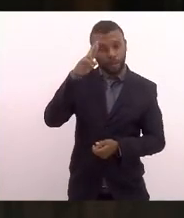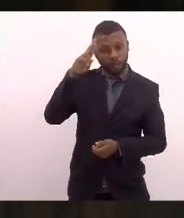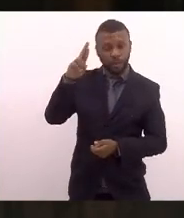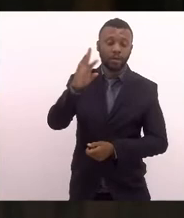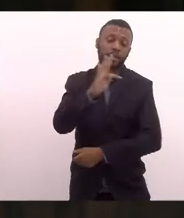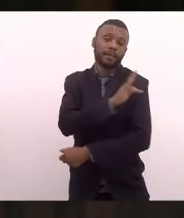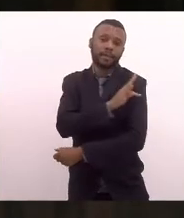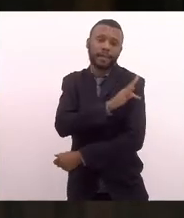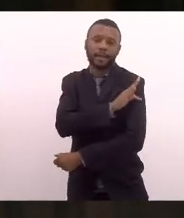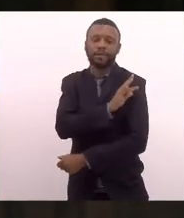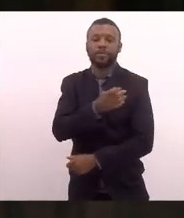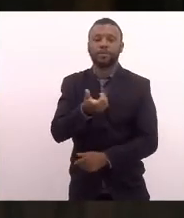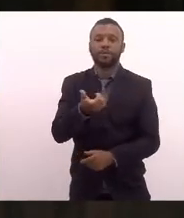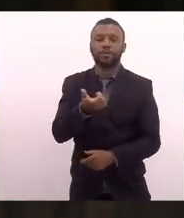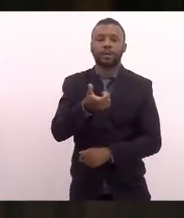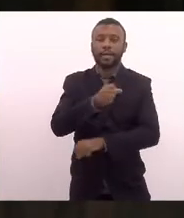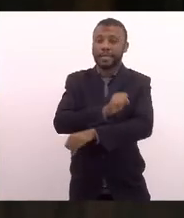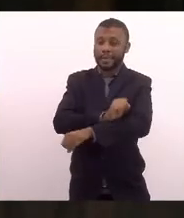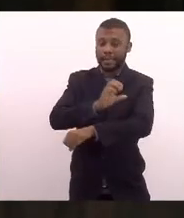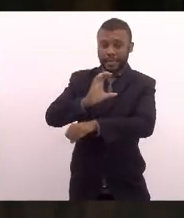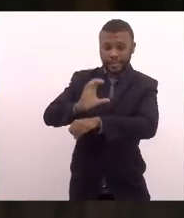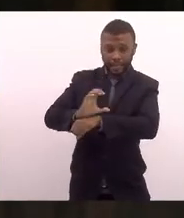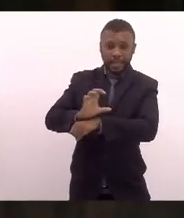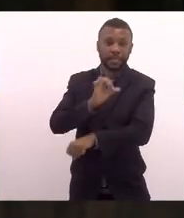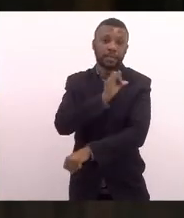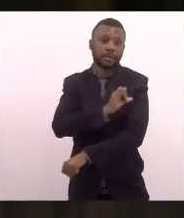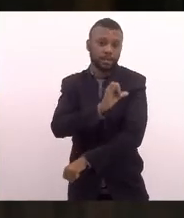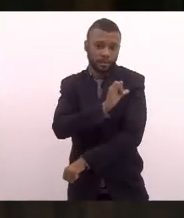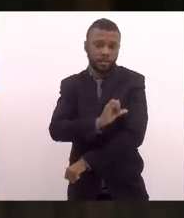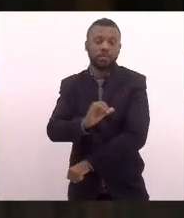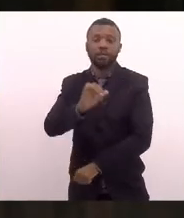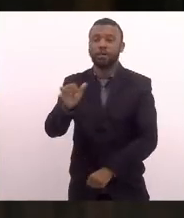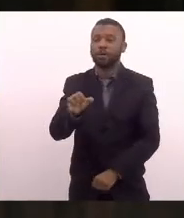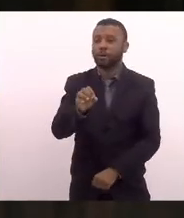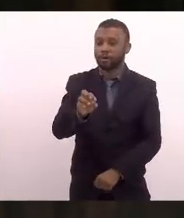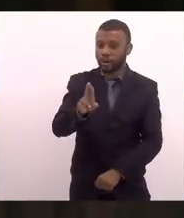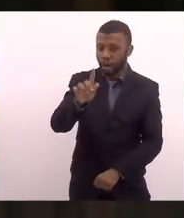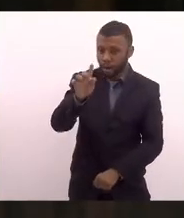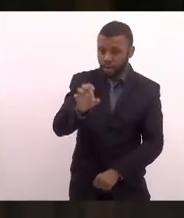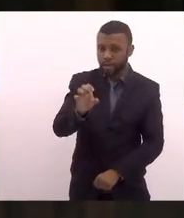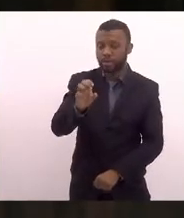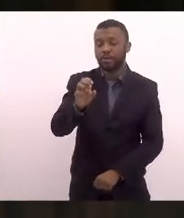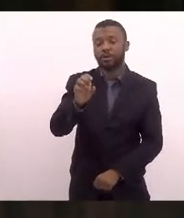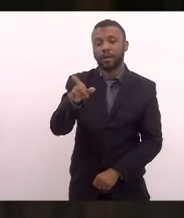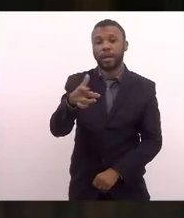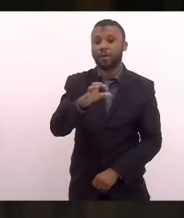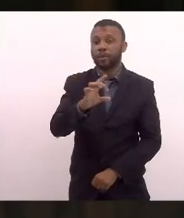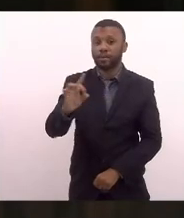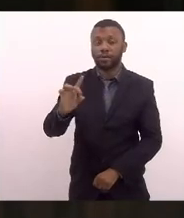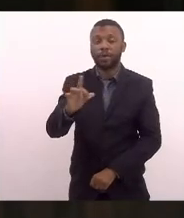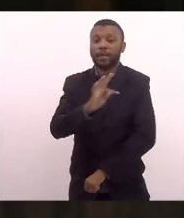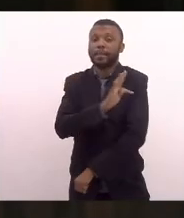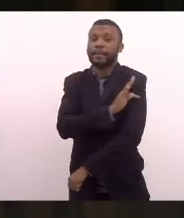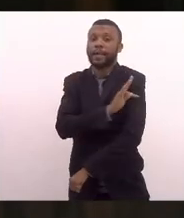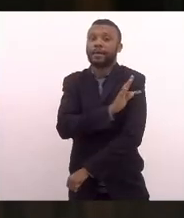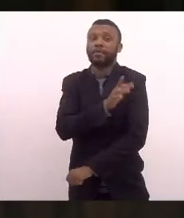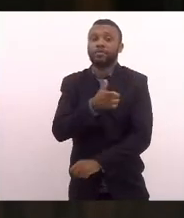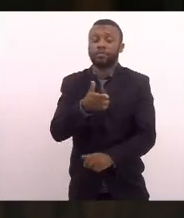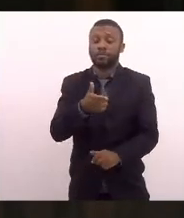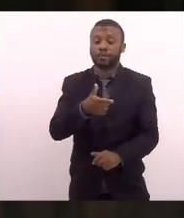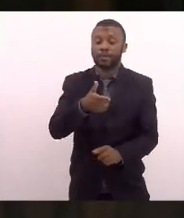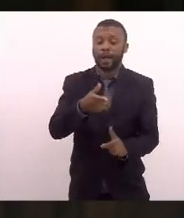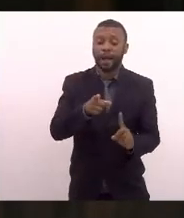do SENAC Rio, Jorge William de Carvalho Francisco, coordenador técnico da Cruz Vermelha, no estado do Rio de